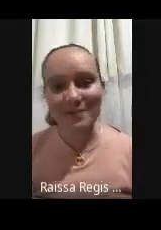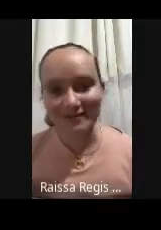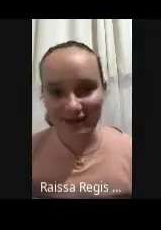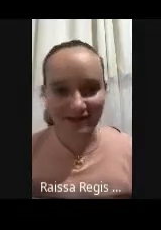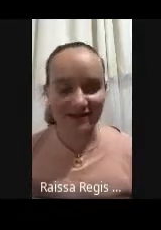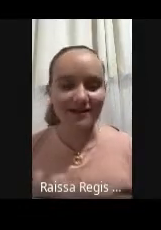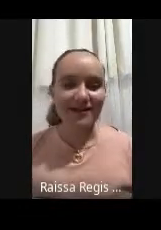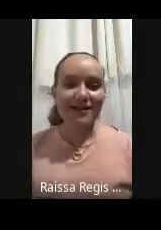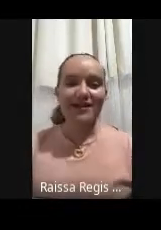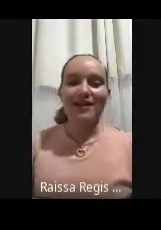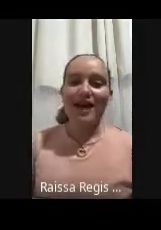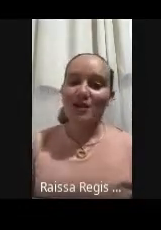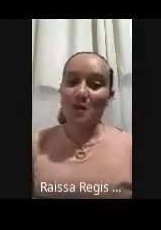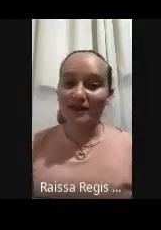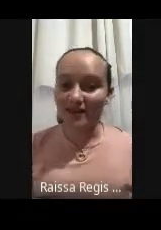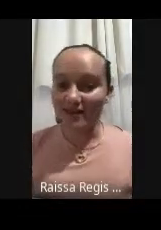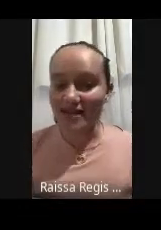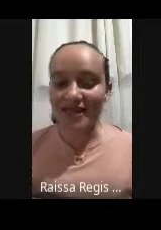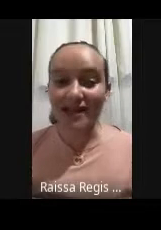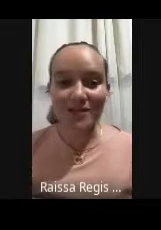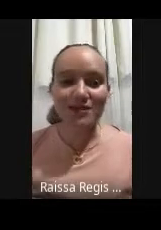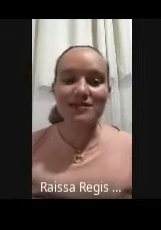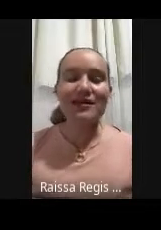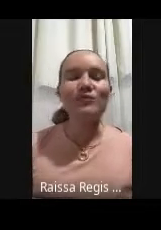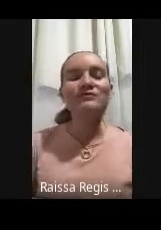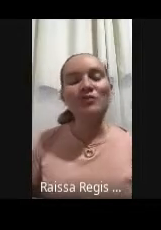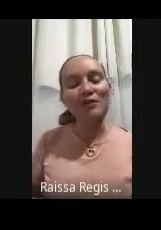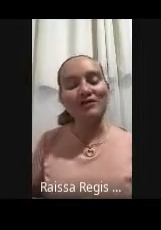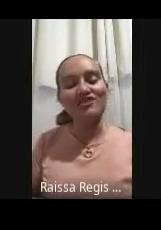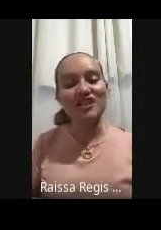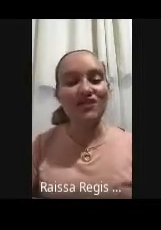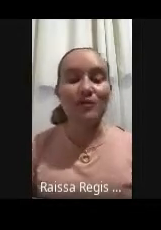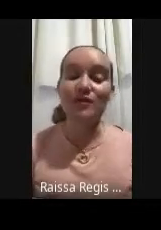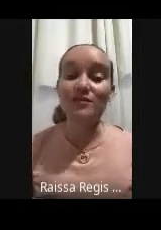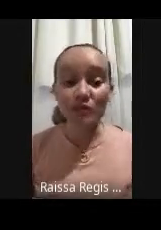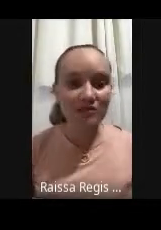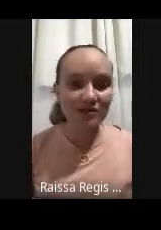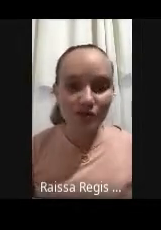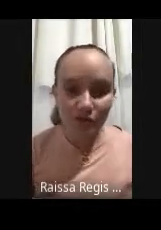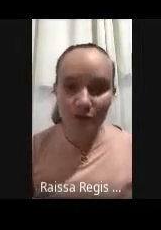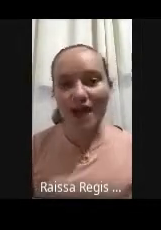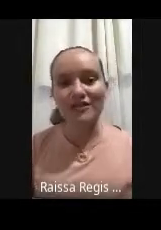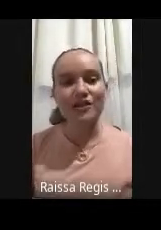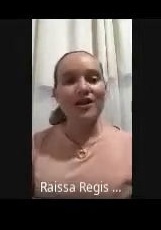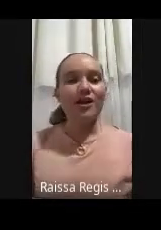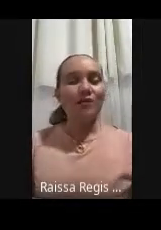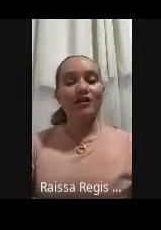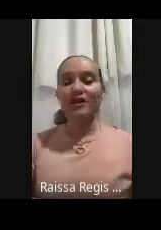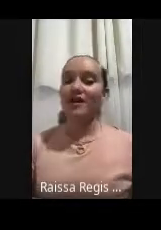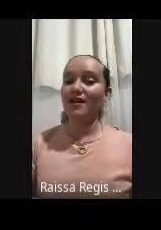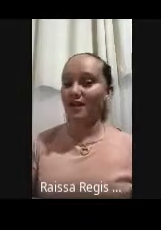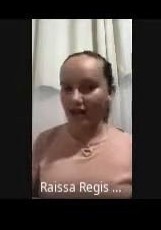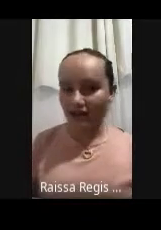língua materna. A língua materna deles é a Libras. Então, no momento de escrever em português, muitos têm dificuldade